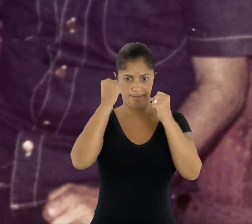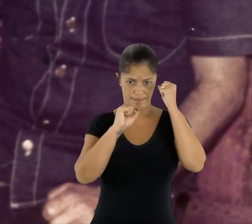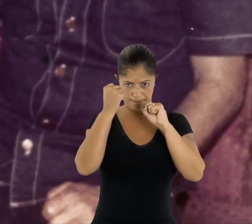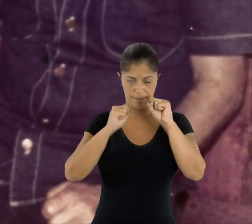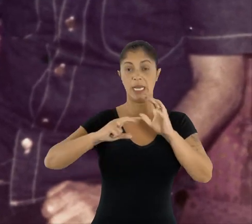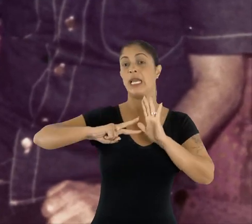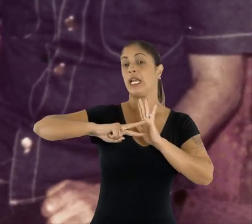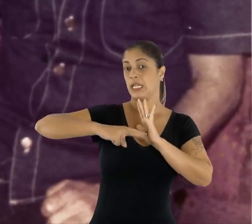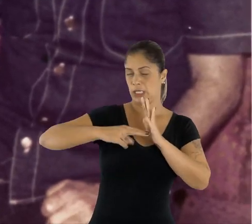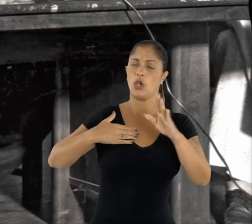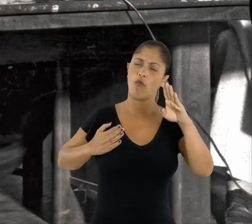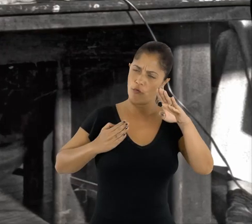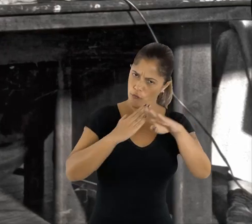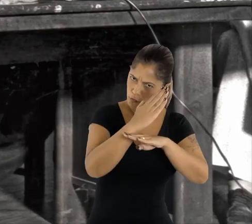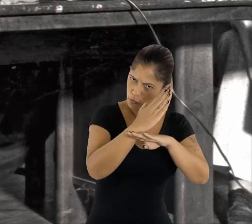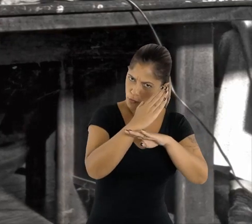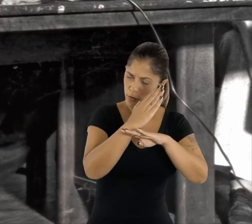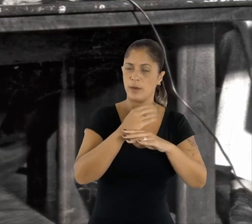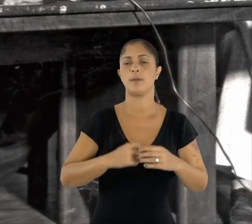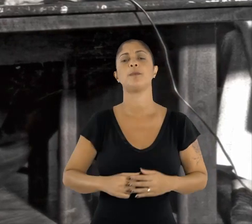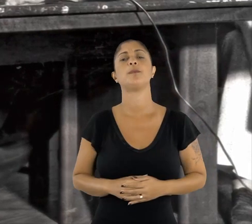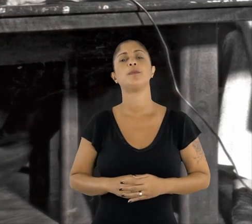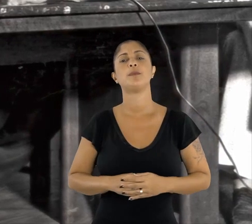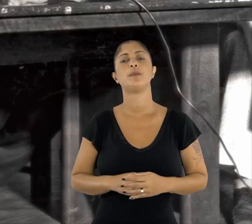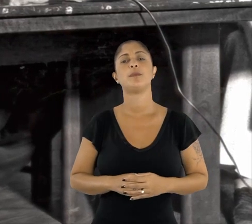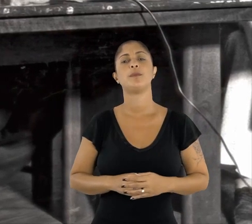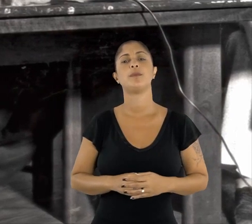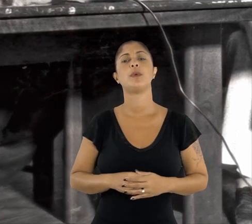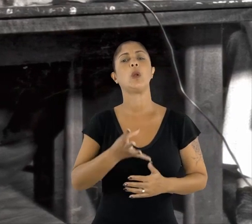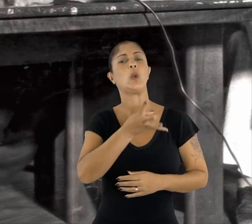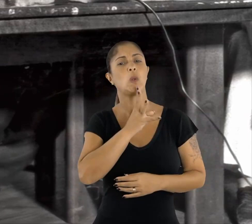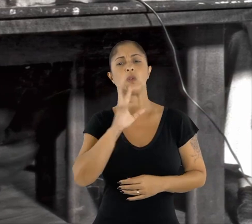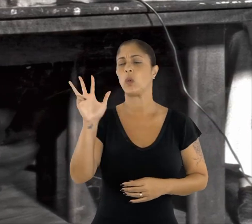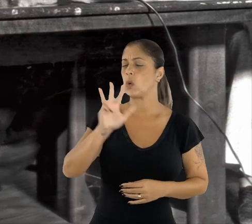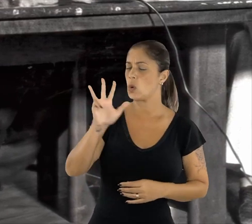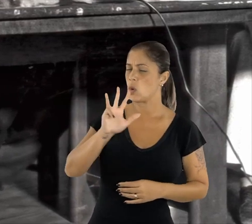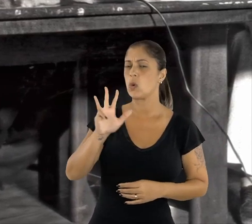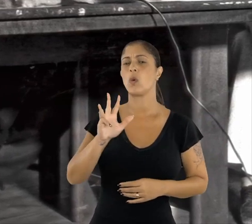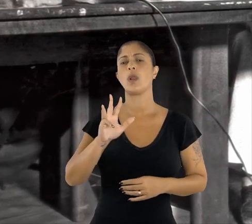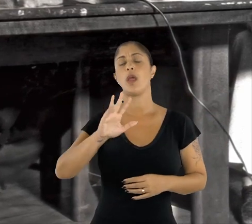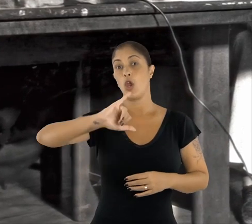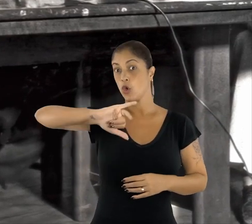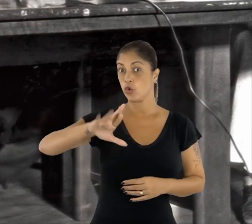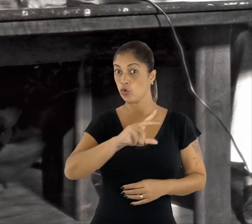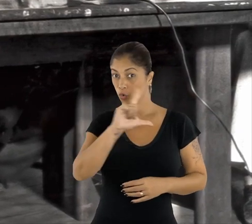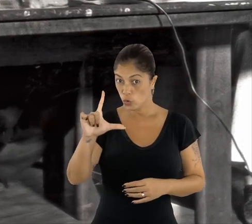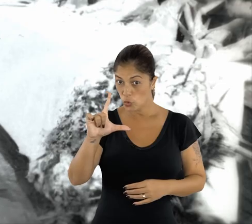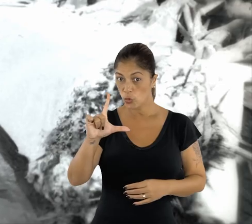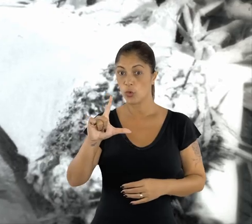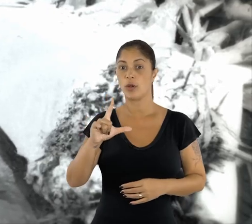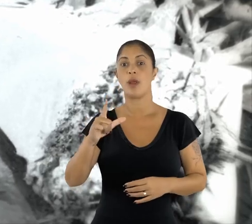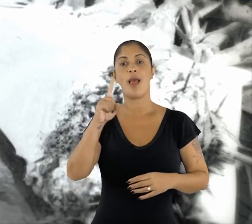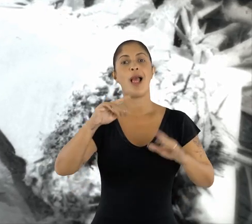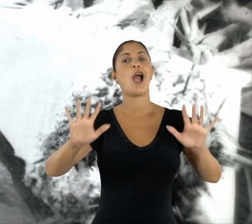Sindicato dos con el Metalúrgicos. sindicato de Fui los ao sindicato, metalúrgicos, fui al conheci o sindicato, Lula. conocí a Lula. Entonces, en